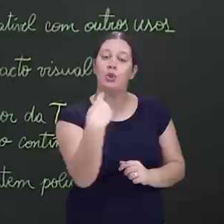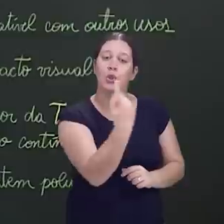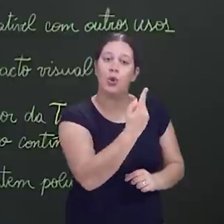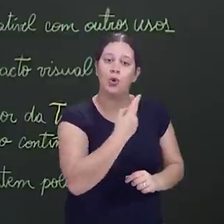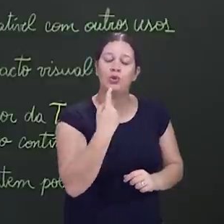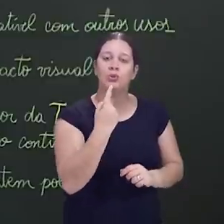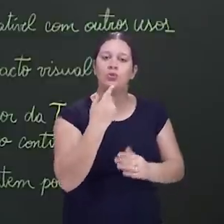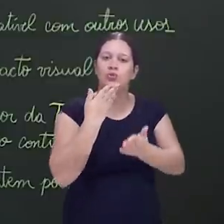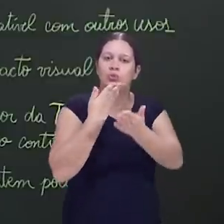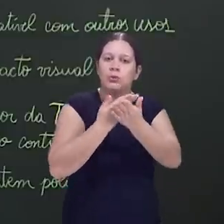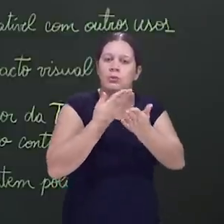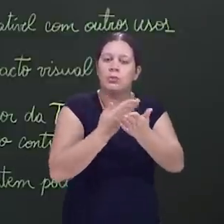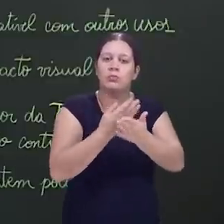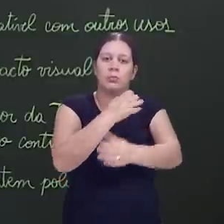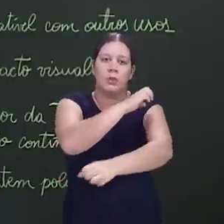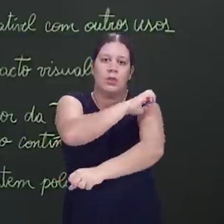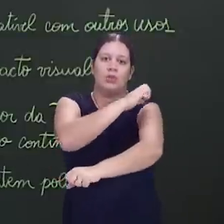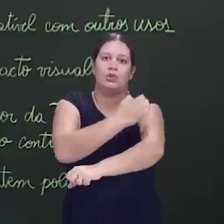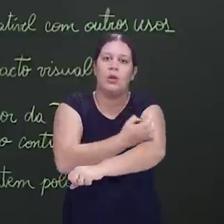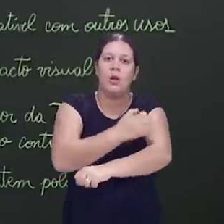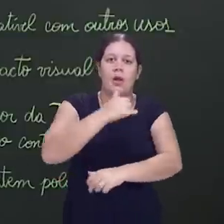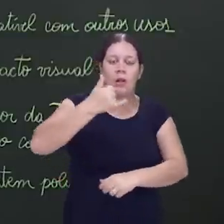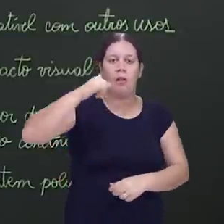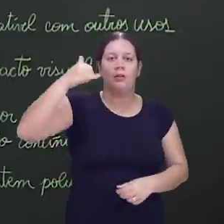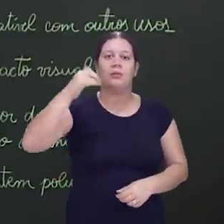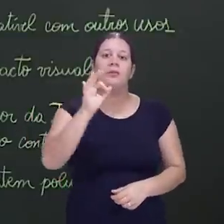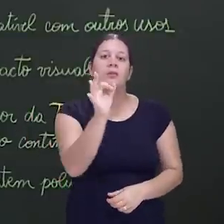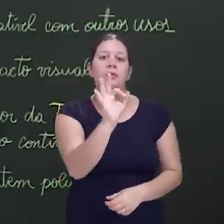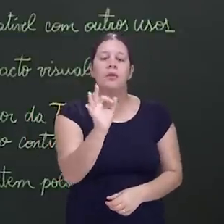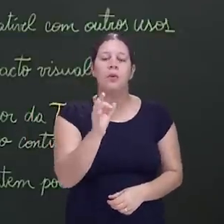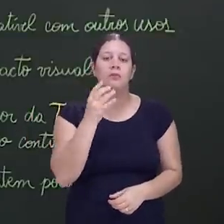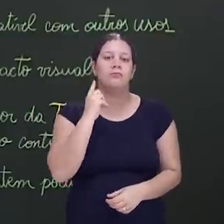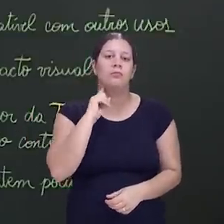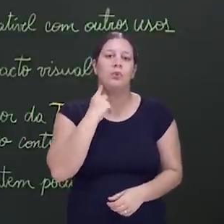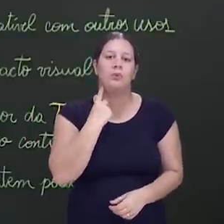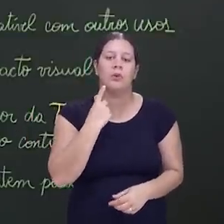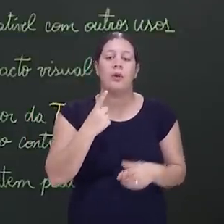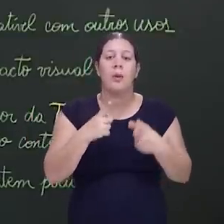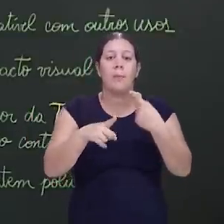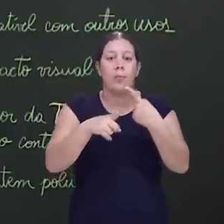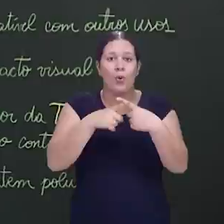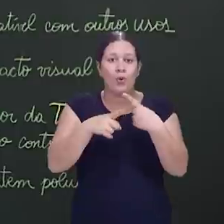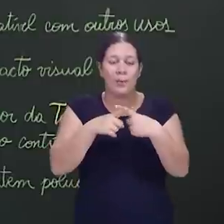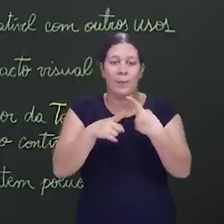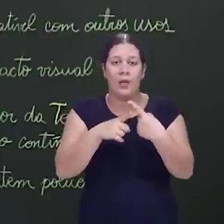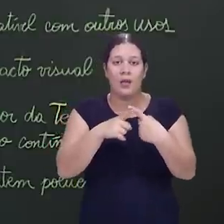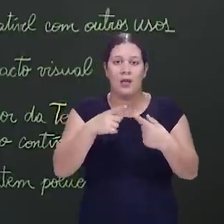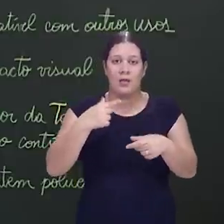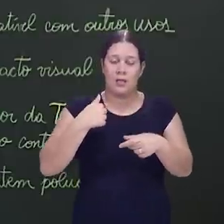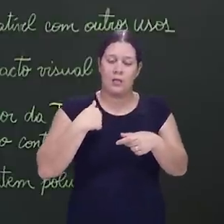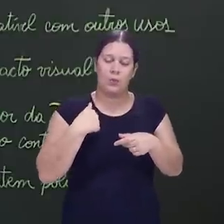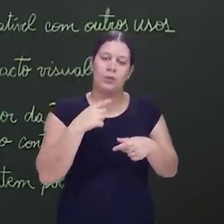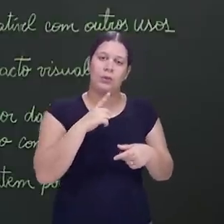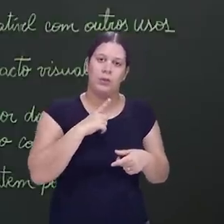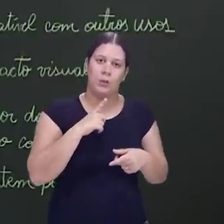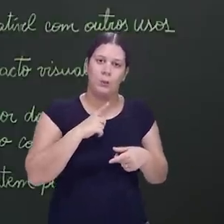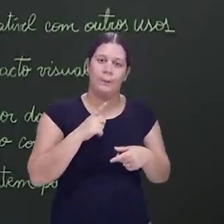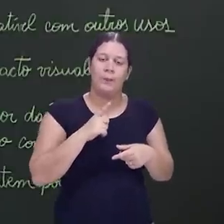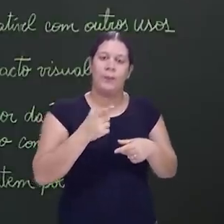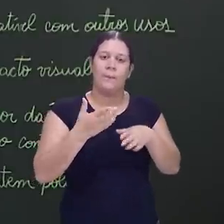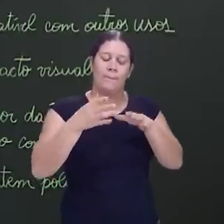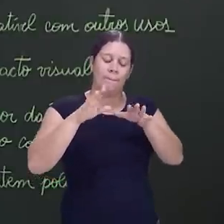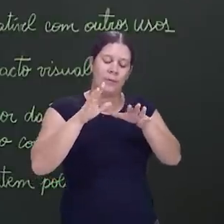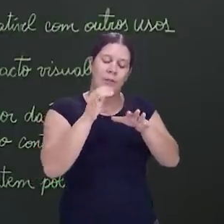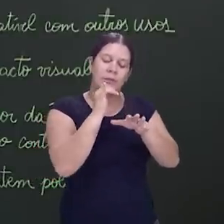com a questão da energia elétrica, ela em si, ela não é poluente. Por quê? A partir do momento que eu tenho, então, uma queda, eu vou